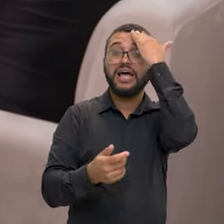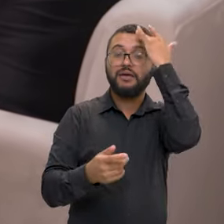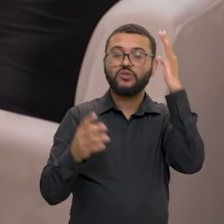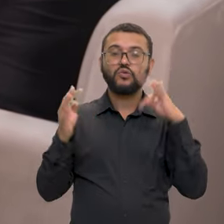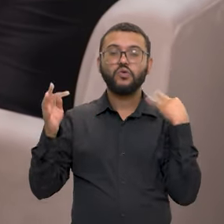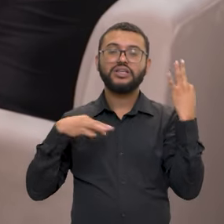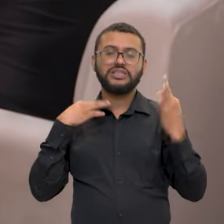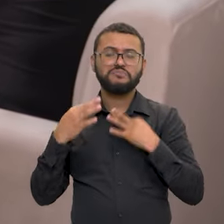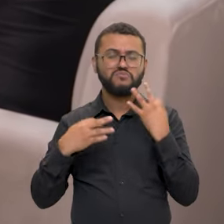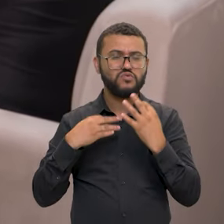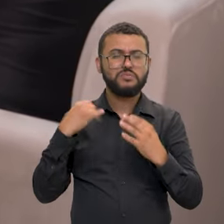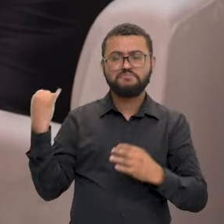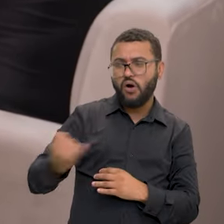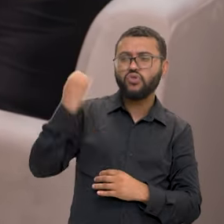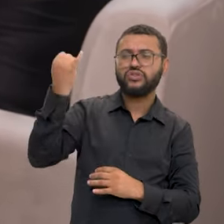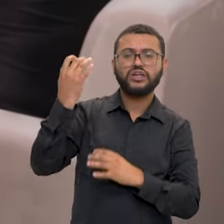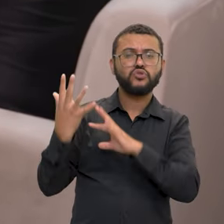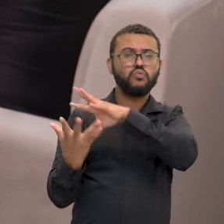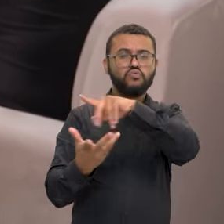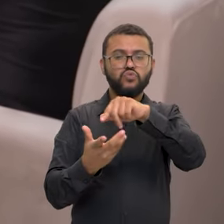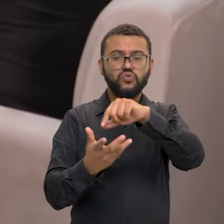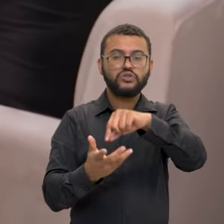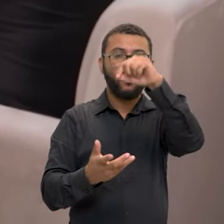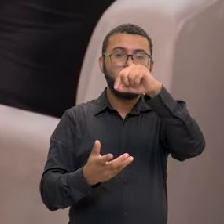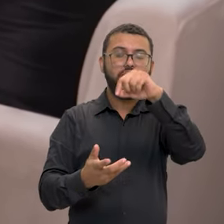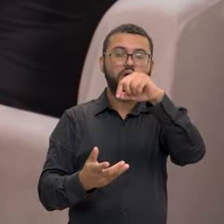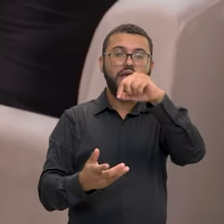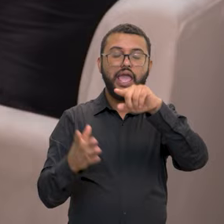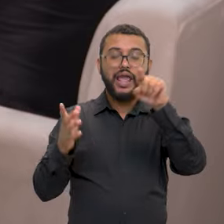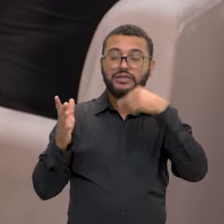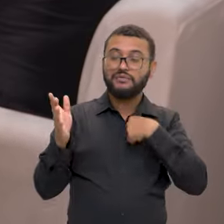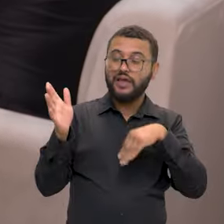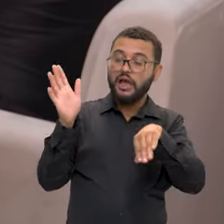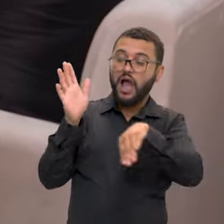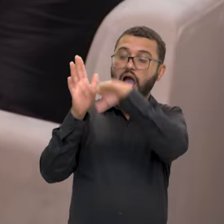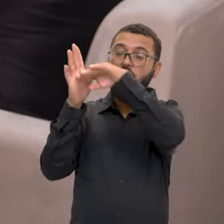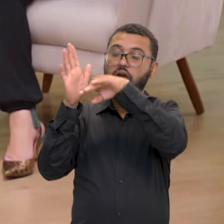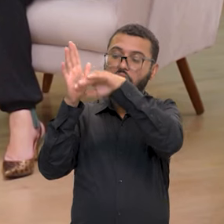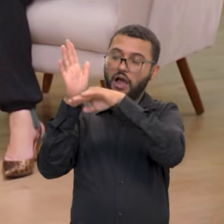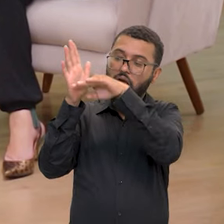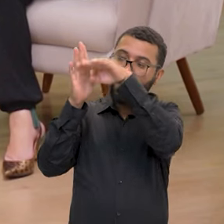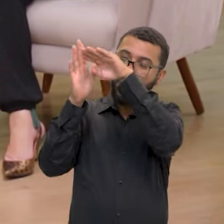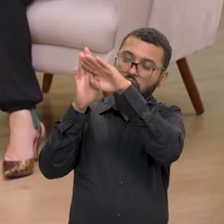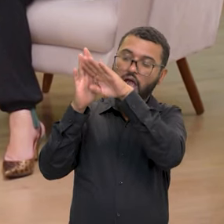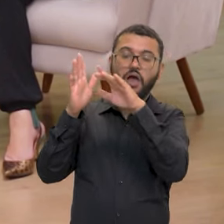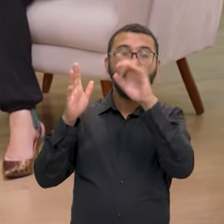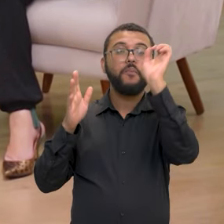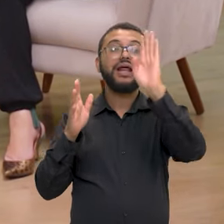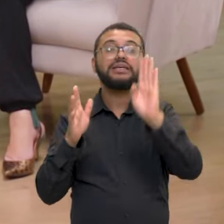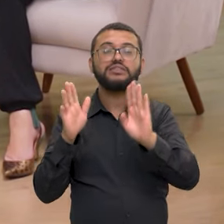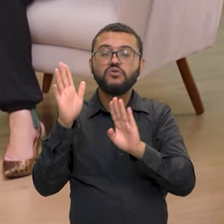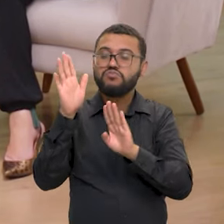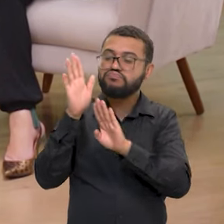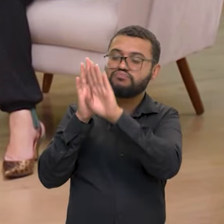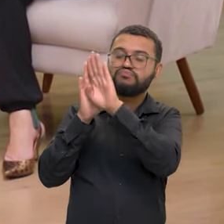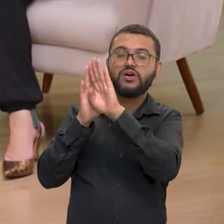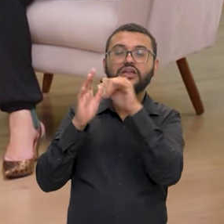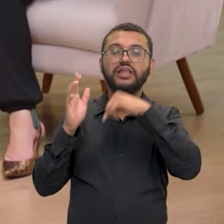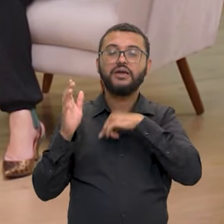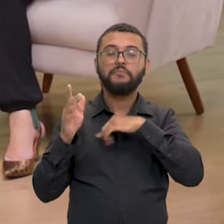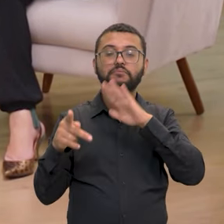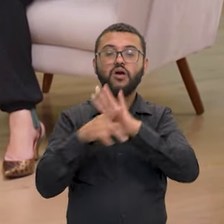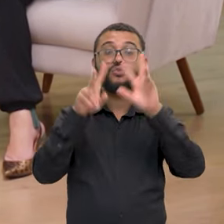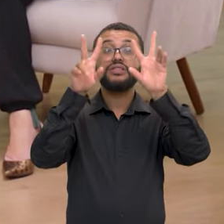tem um ranking do turismo. O Brasil é um dos mais bem colocados no quesito natureza, é o terceiro país mais bem colocado do mundo no quesito